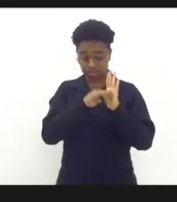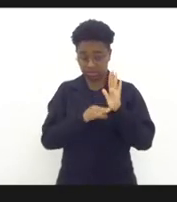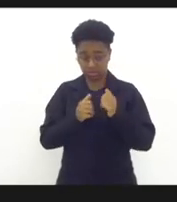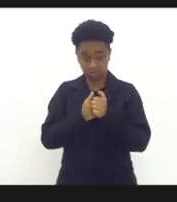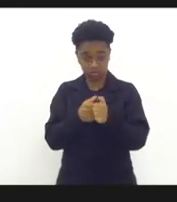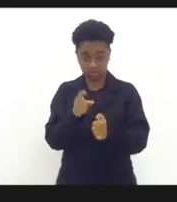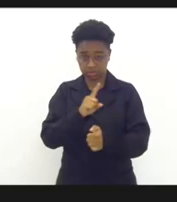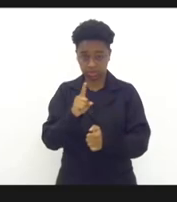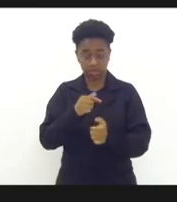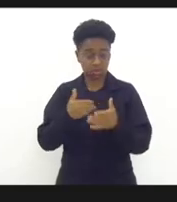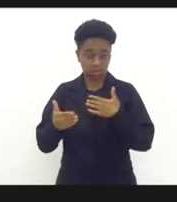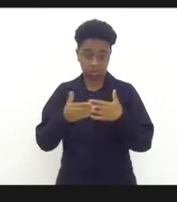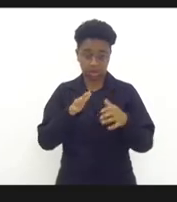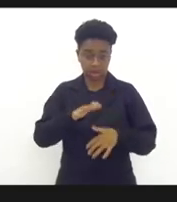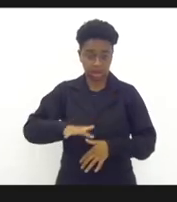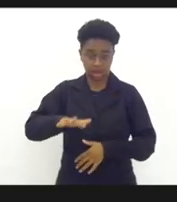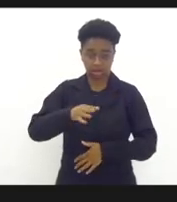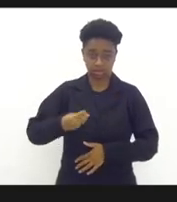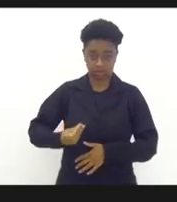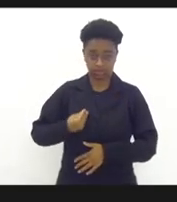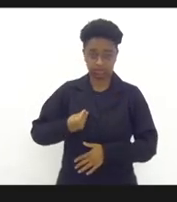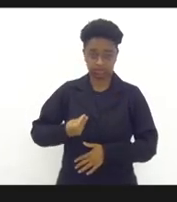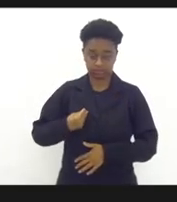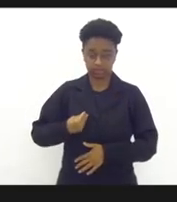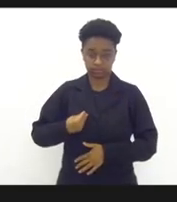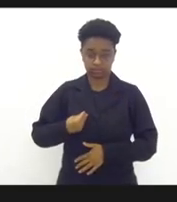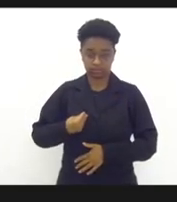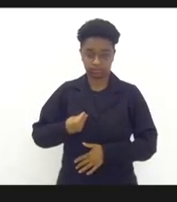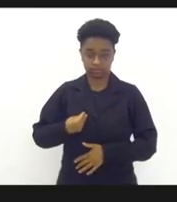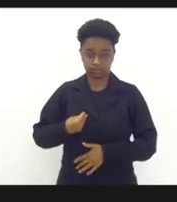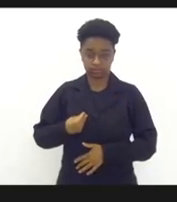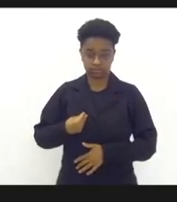nas mais diferentes áreas da vida,